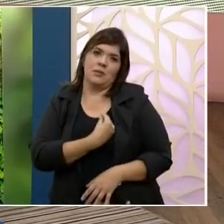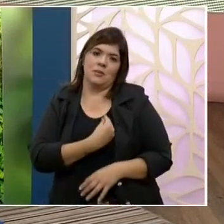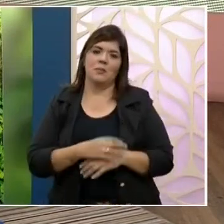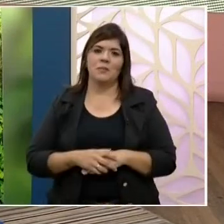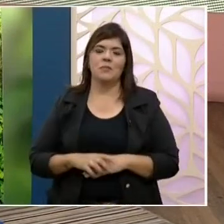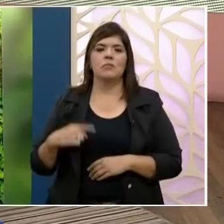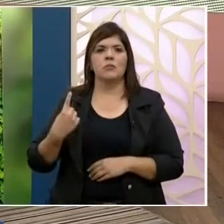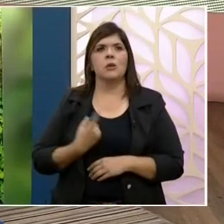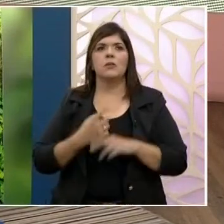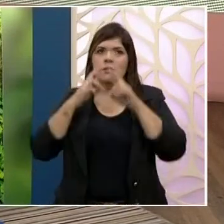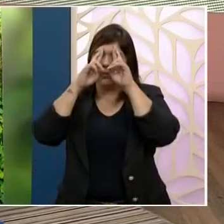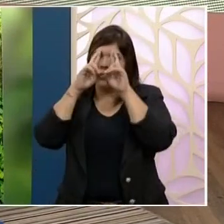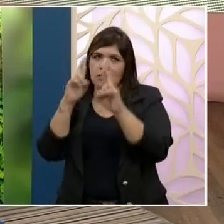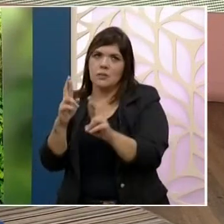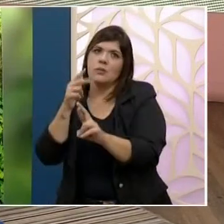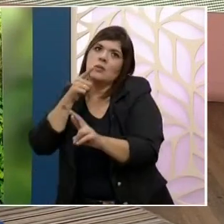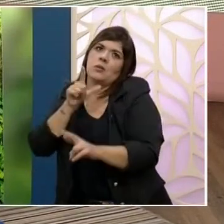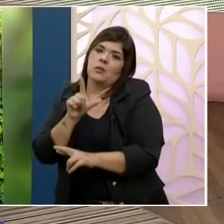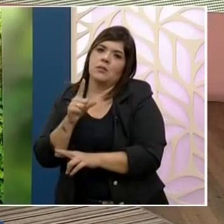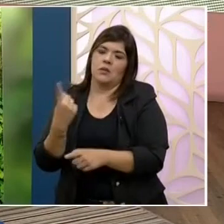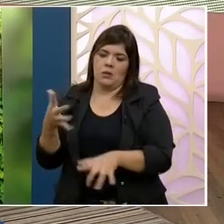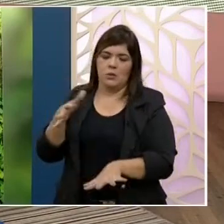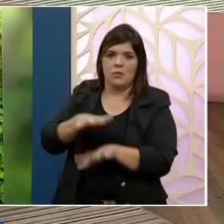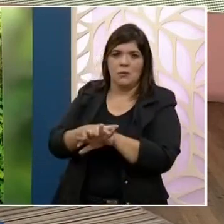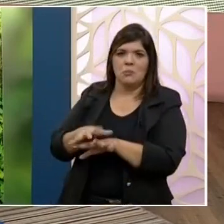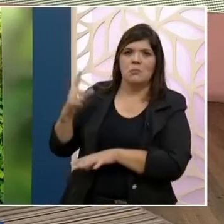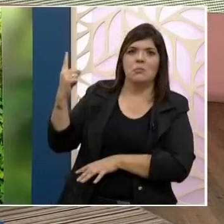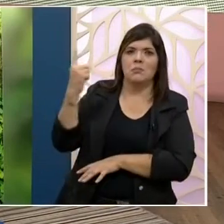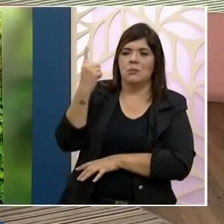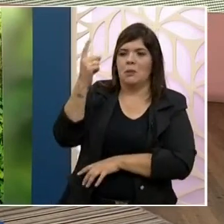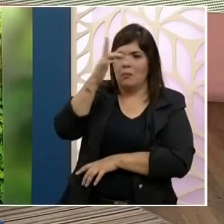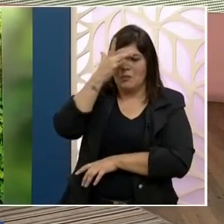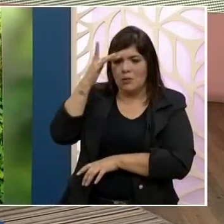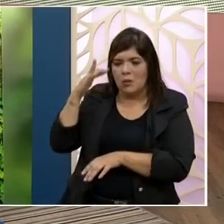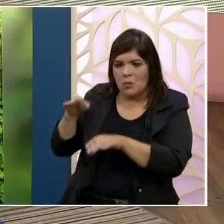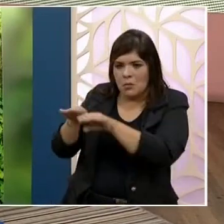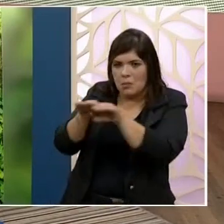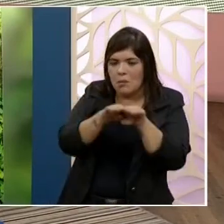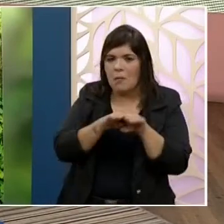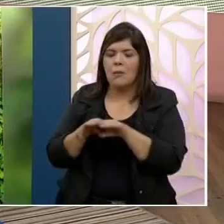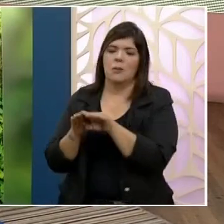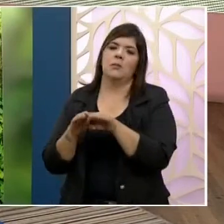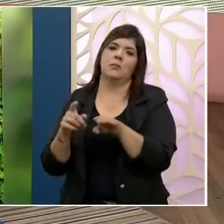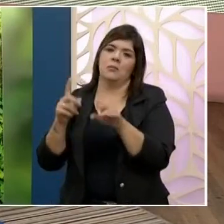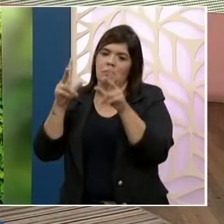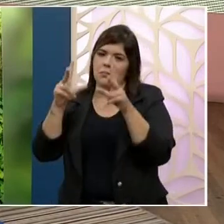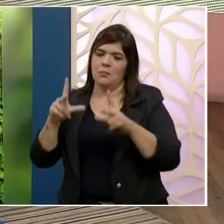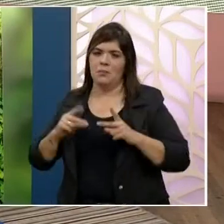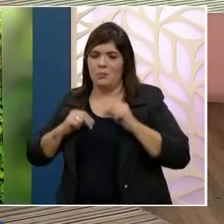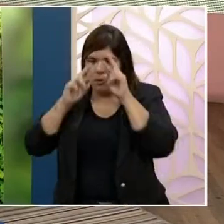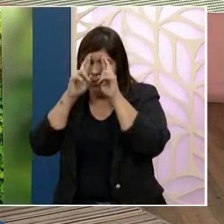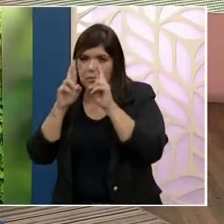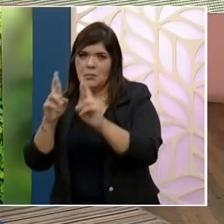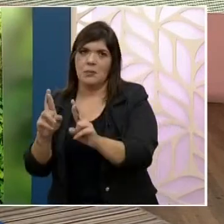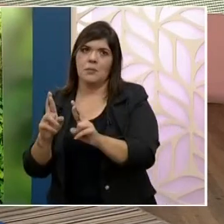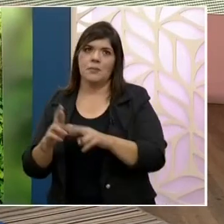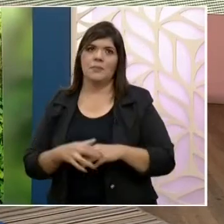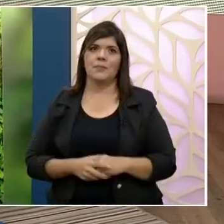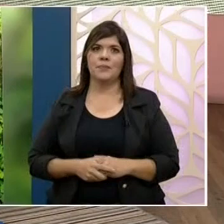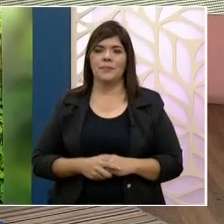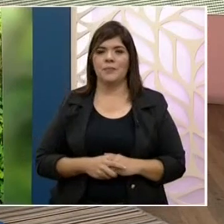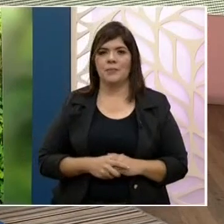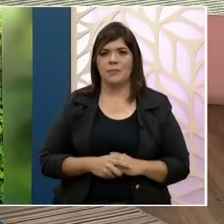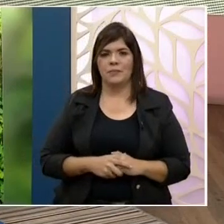saiba respeitar as pessoas, porque a inclusão é você entender que todo mundo merece o que você faz, o que todas as pessoas Exatamente. Fazem, né? O